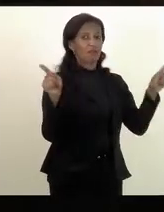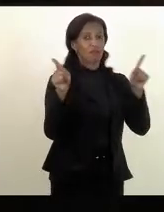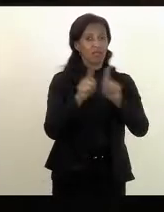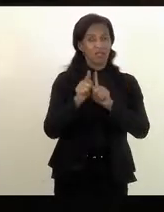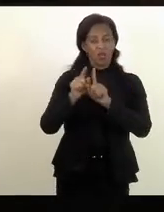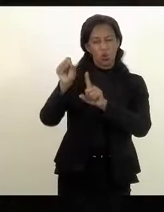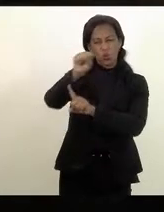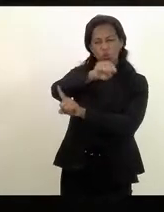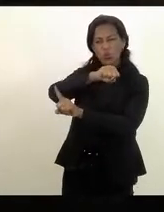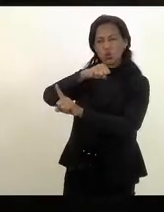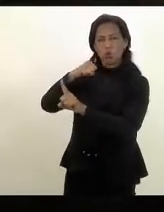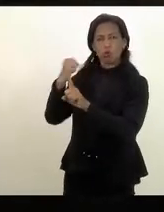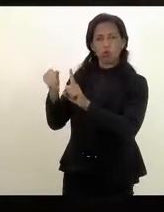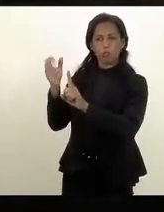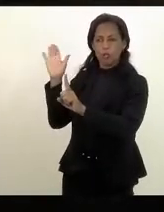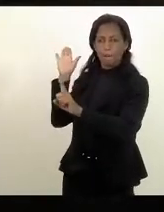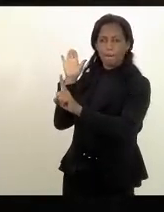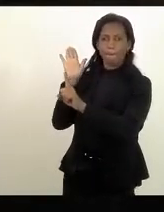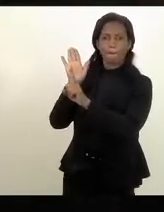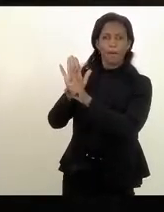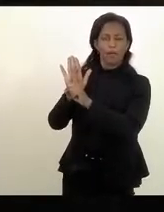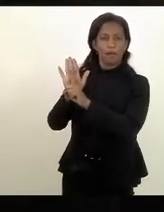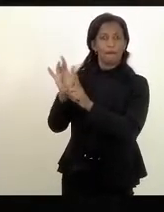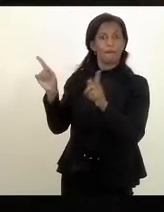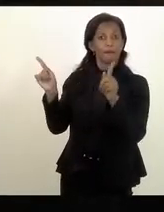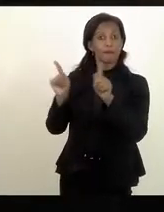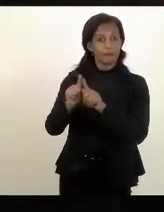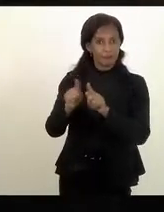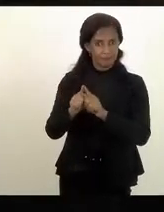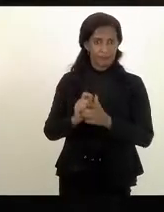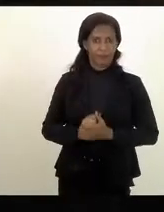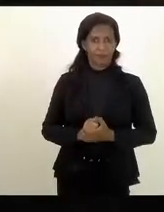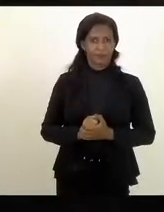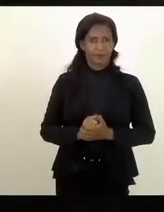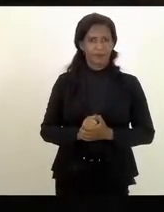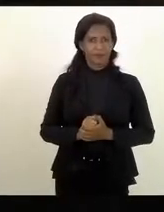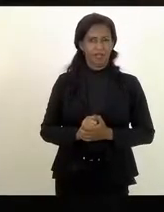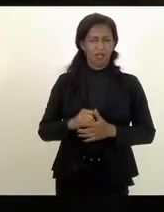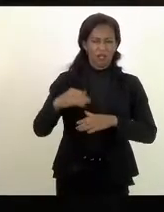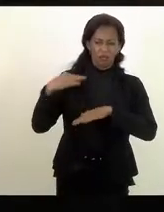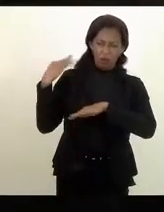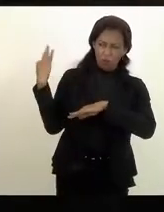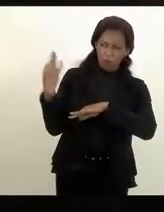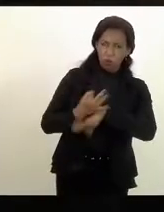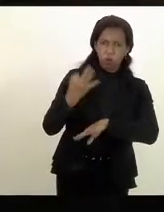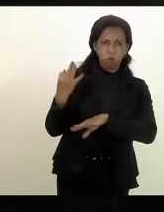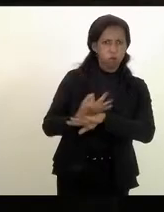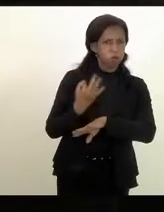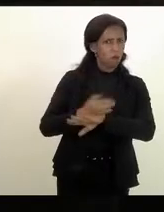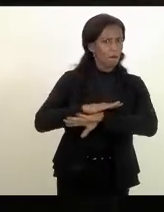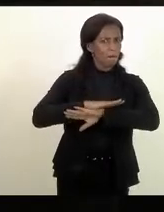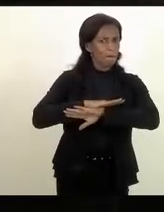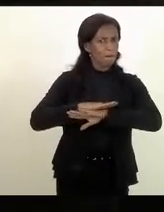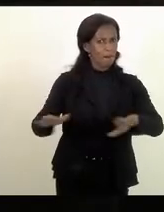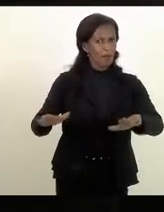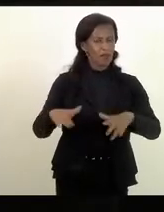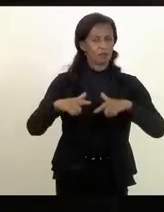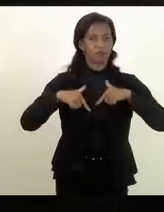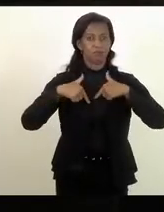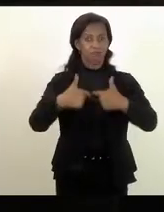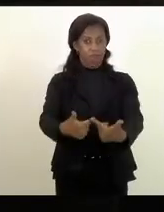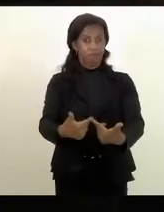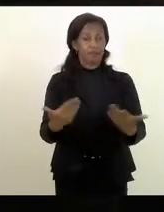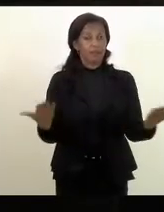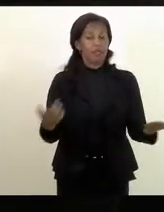bate na cara da sociedade que não aguenta mais este tipo de atitude e quando